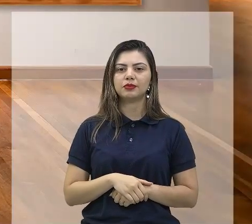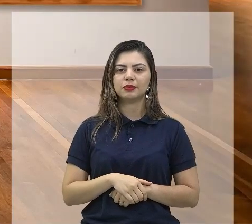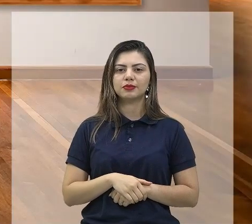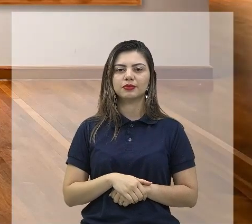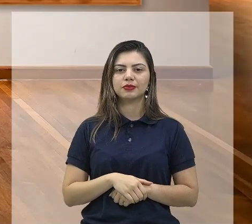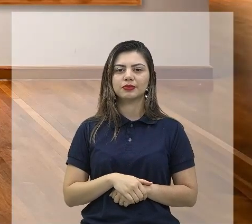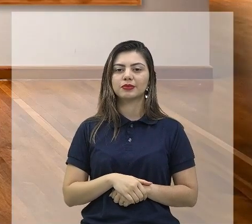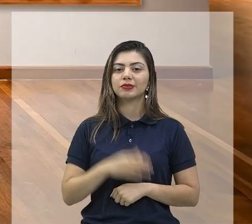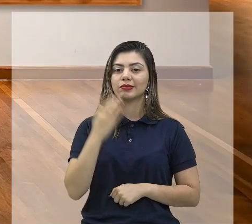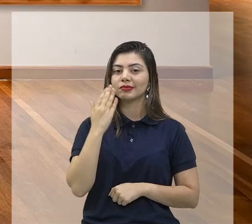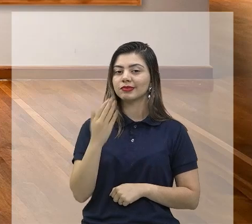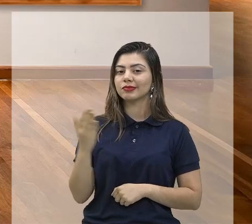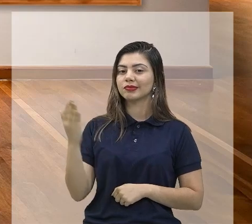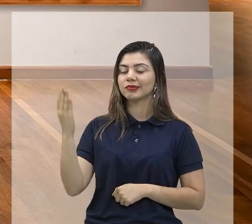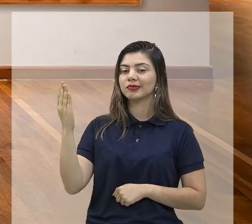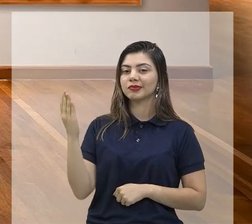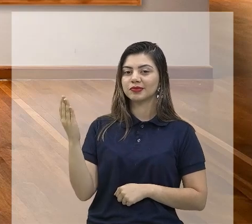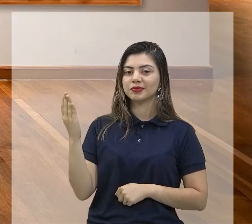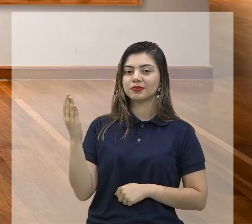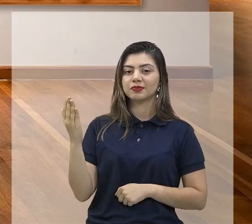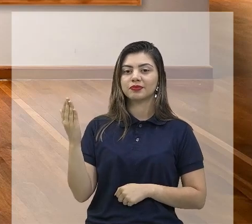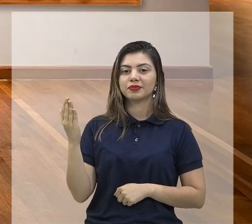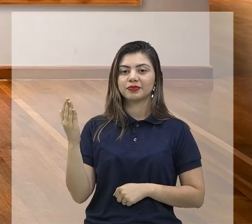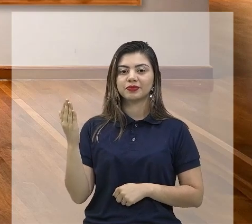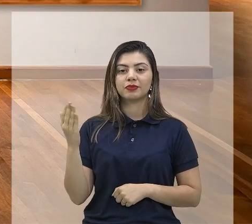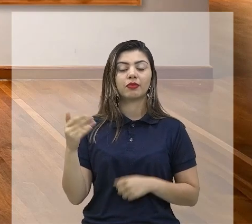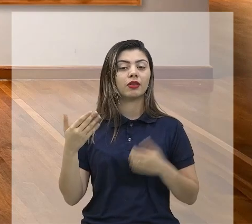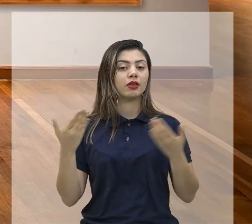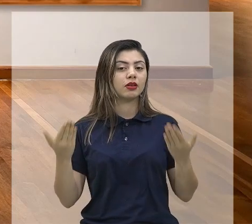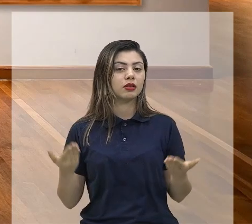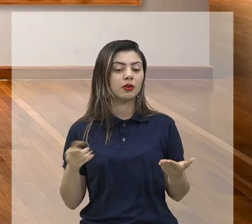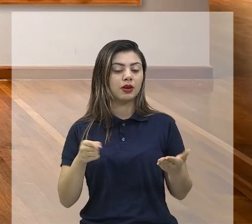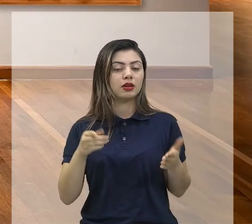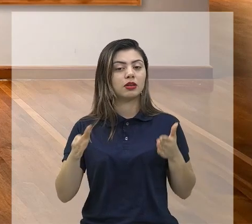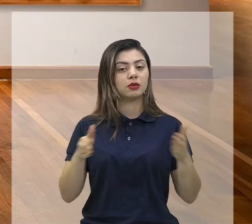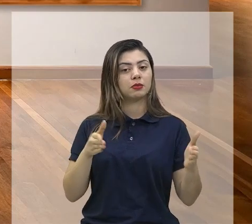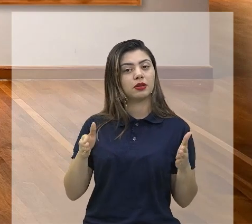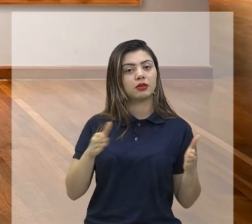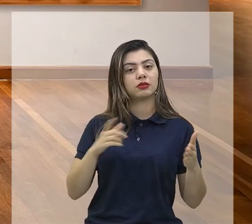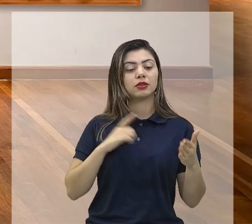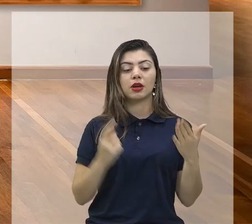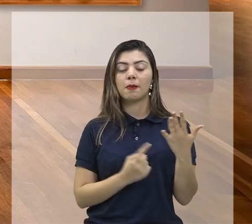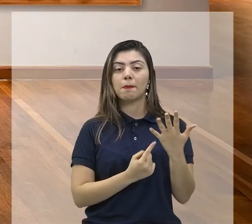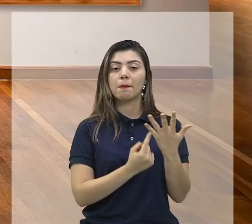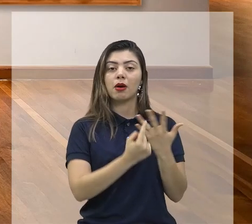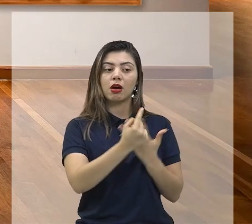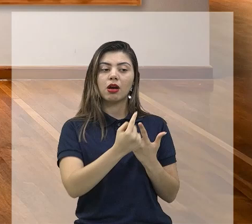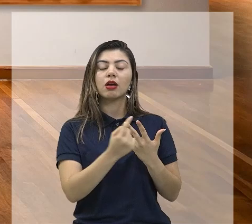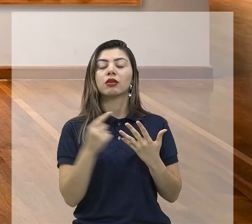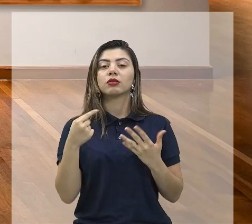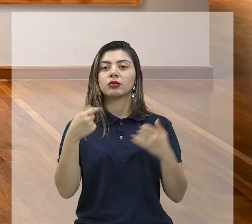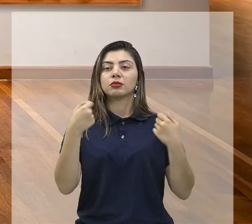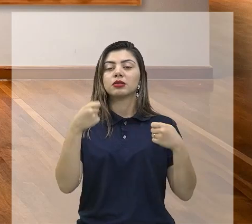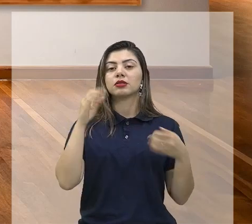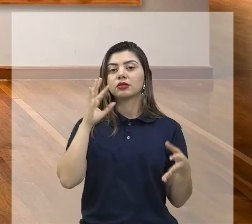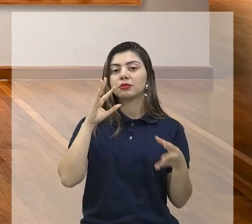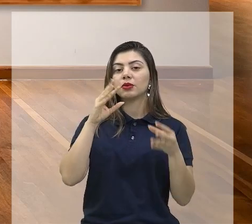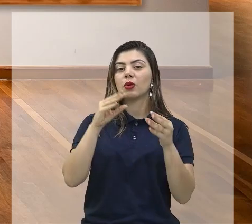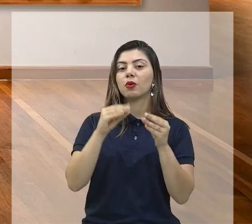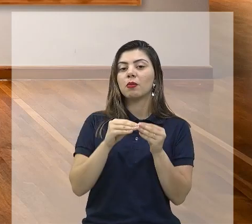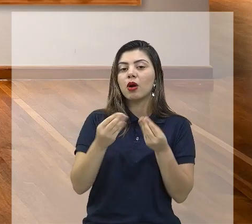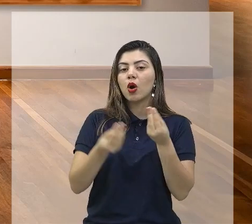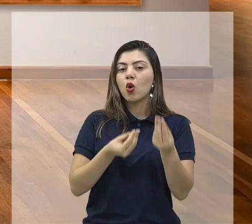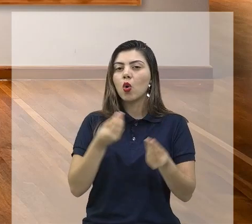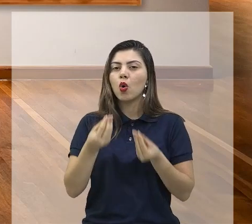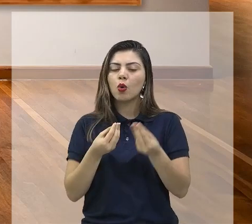Temos, então, aqui, neste período, exatamente, alguns fatores para a gente compreender, então, essas disputas,